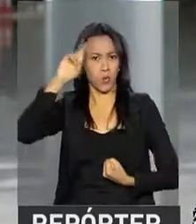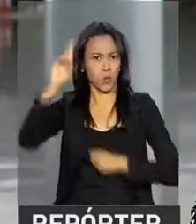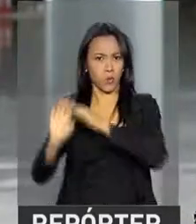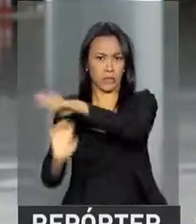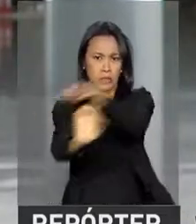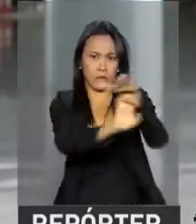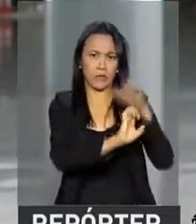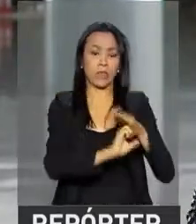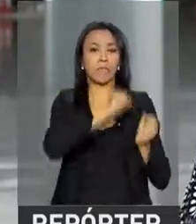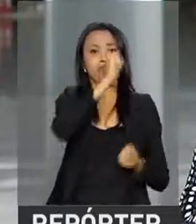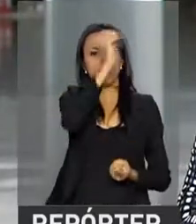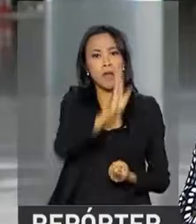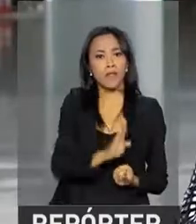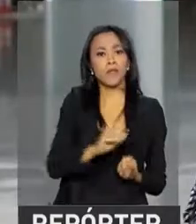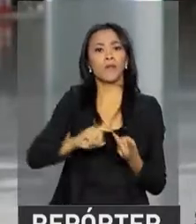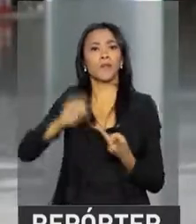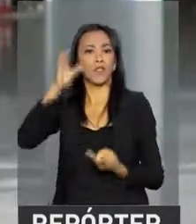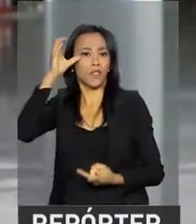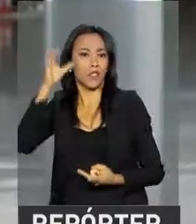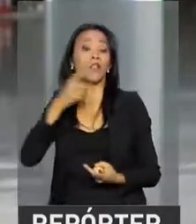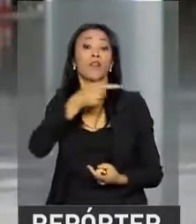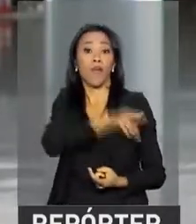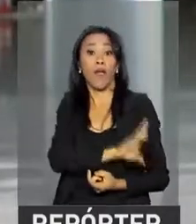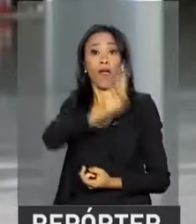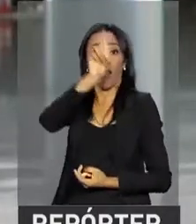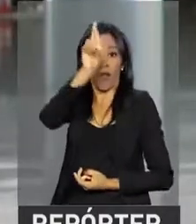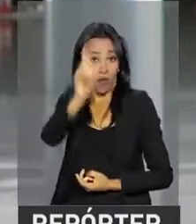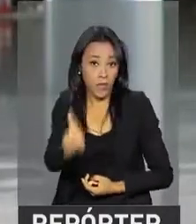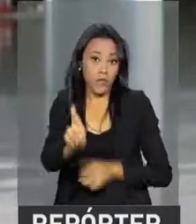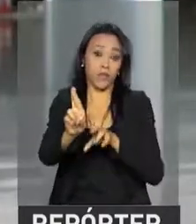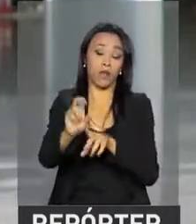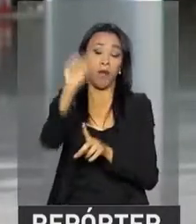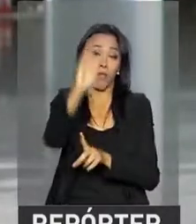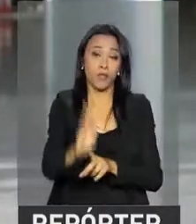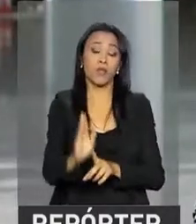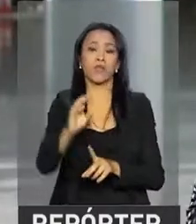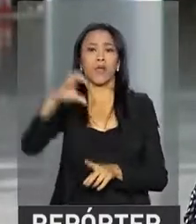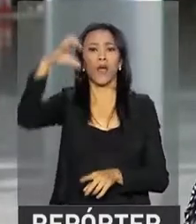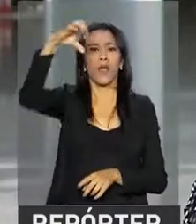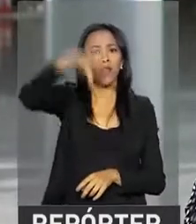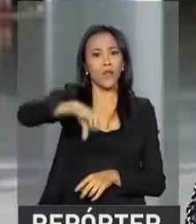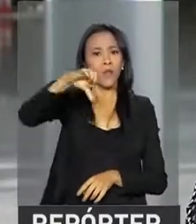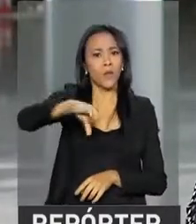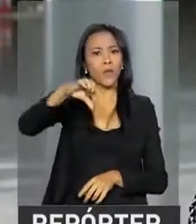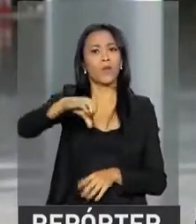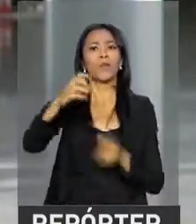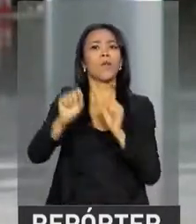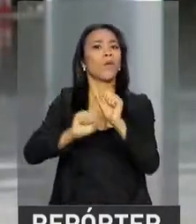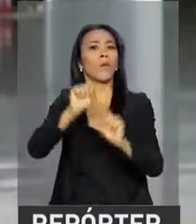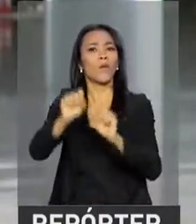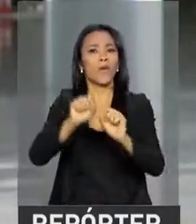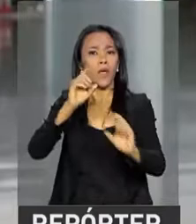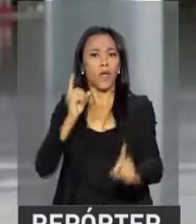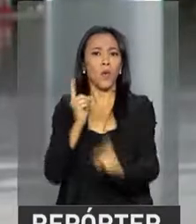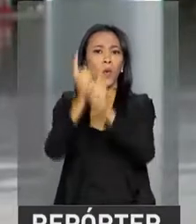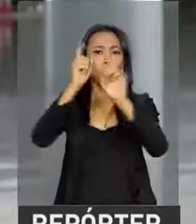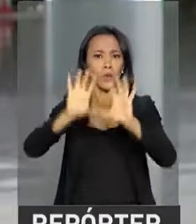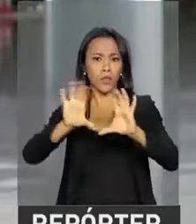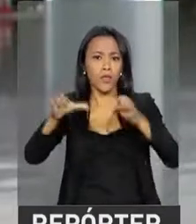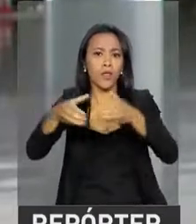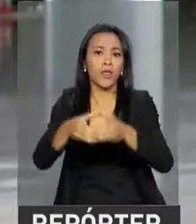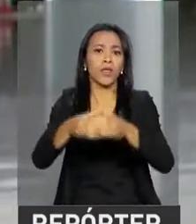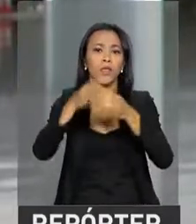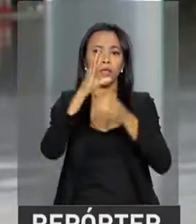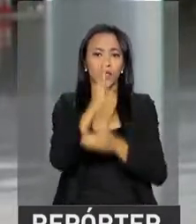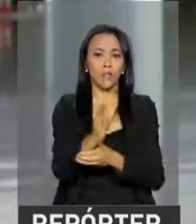china e também vai representar o brasil na nona cúpula do brics grupo que reúne brasil rússia índia